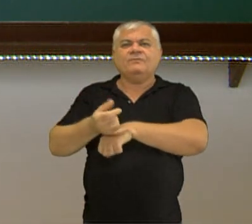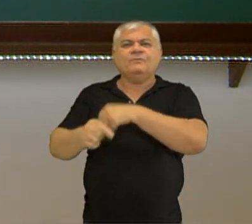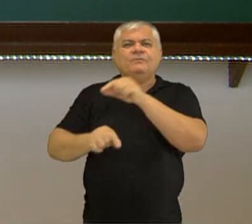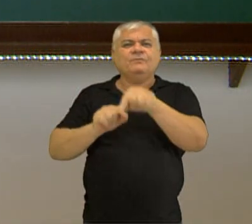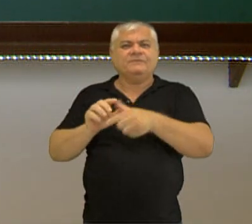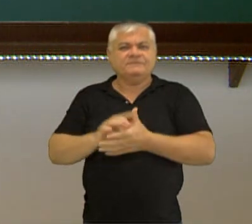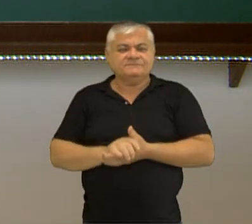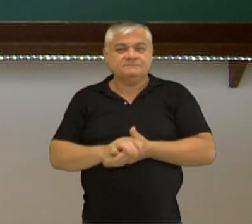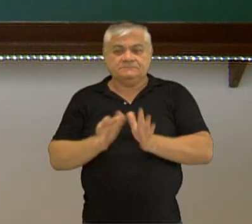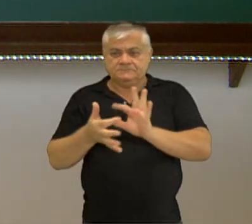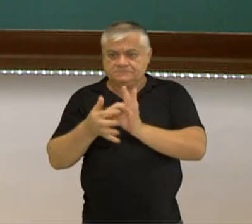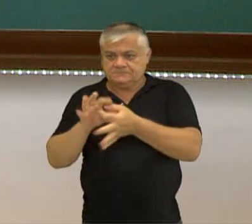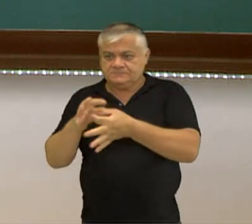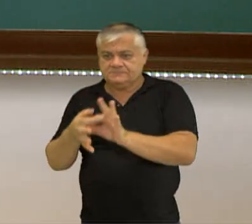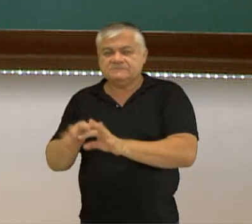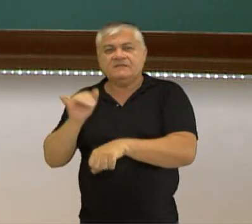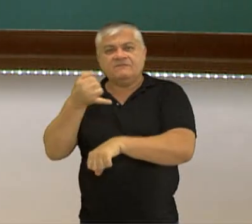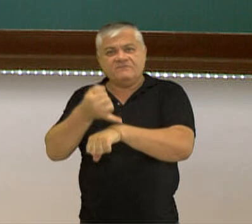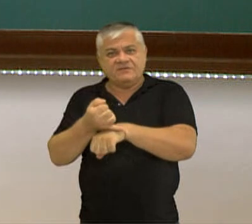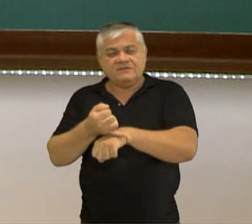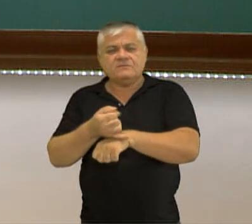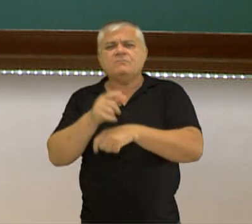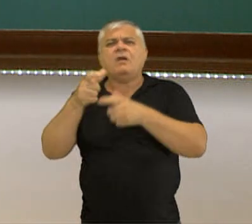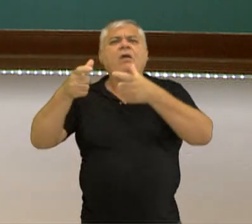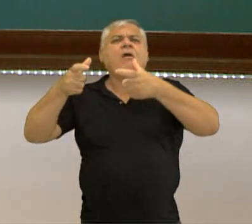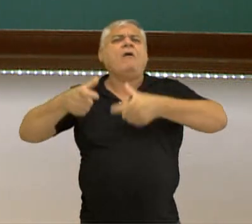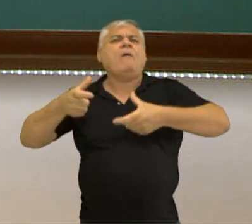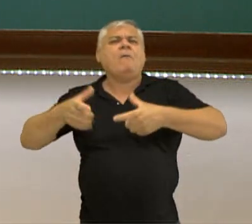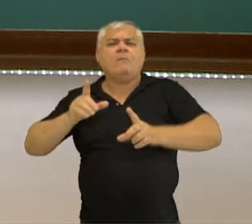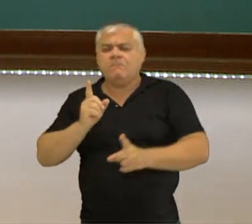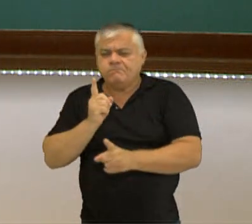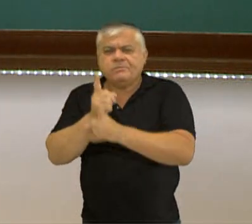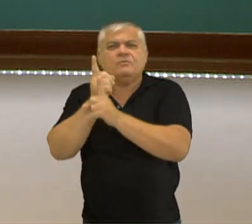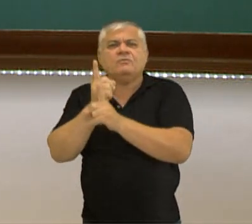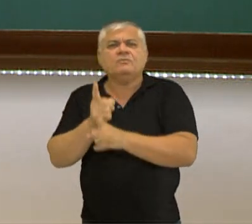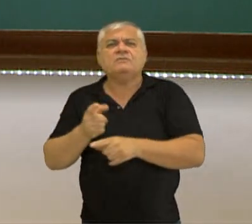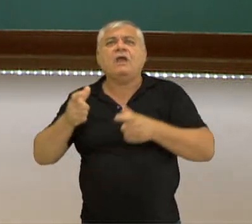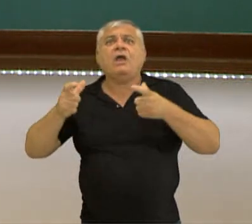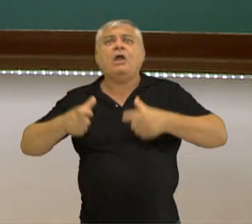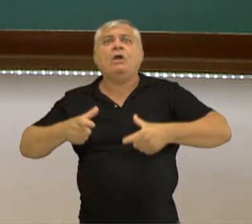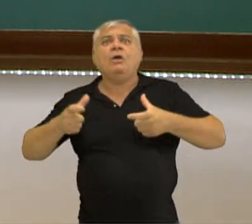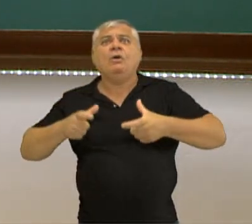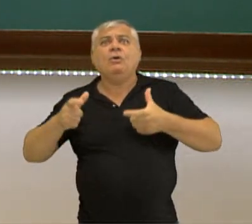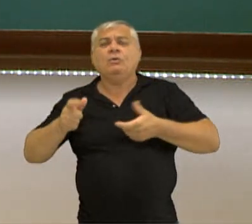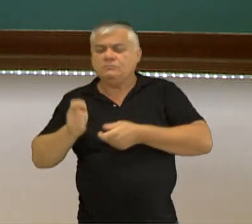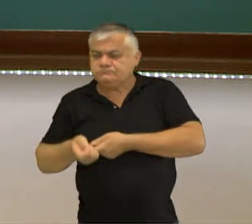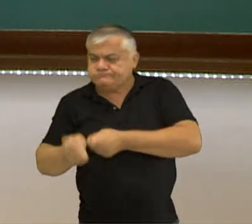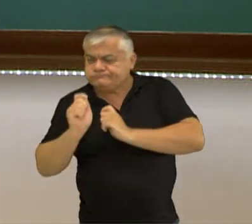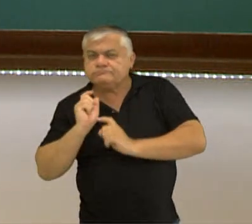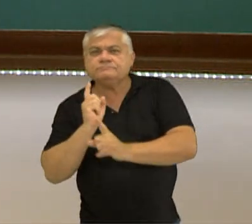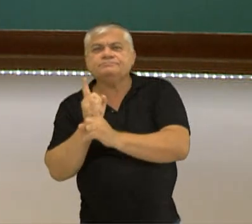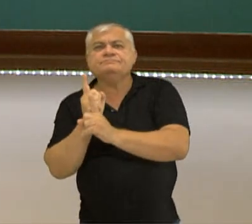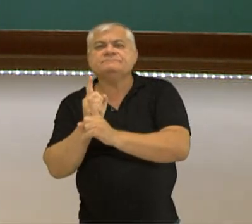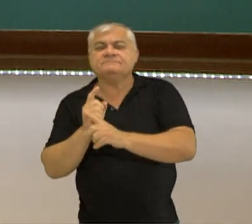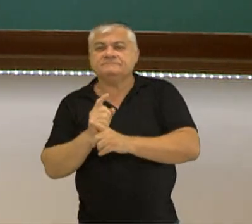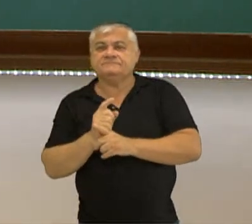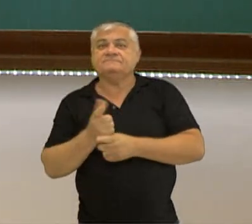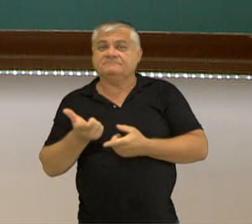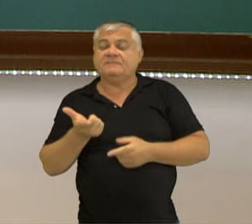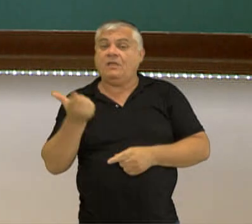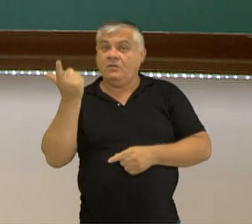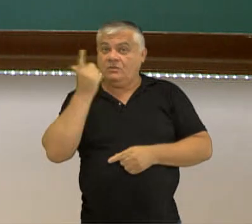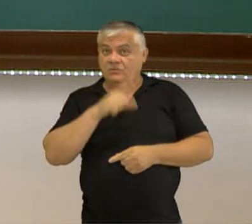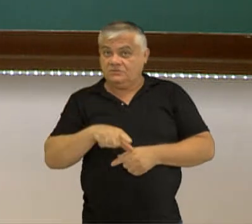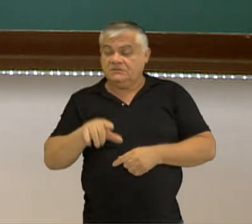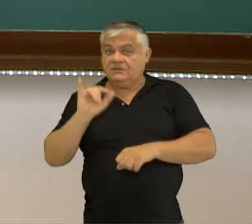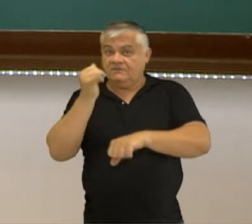vejam, são átomos de ferro. Onde é que nós extraímos o ferro? De onde é que nós retiramos o ferro? Bom, nós conseguimos